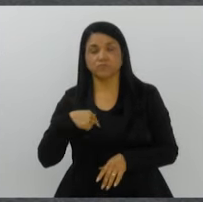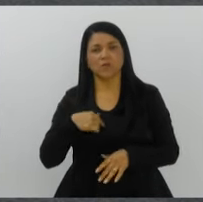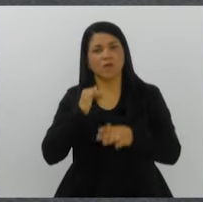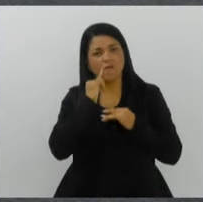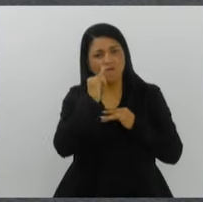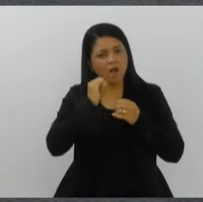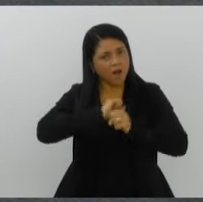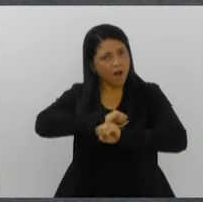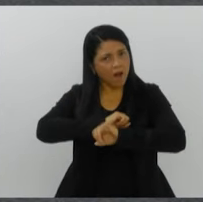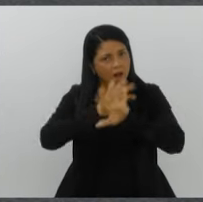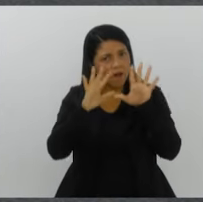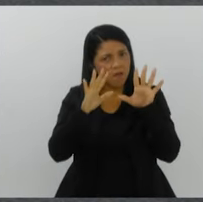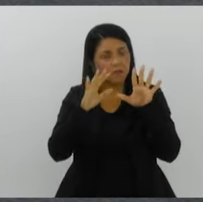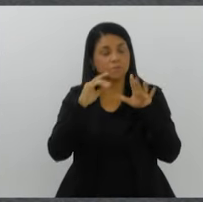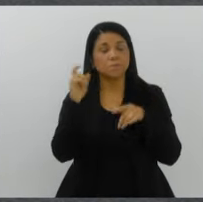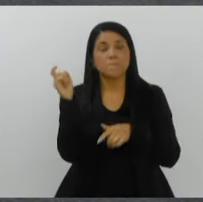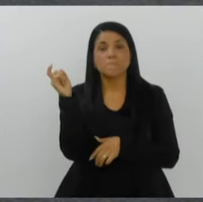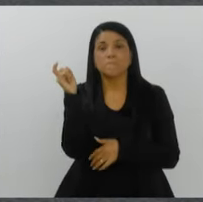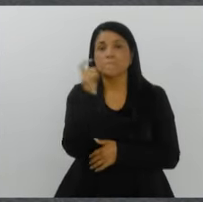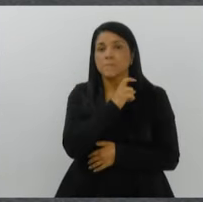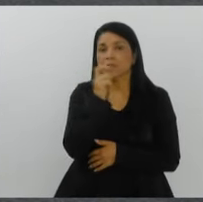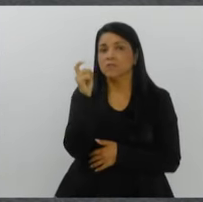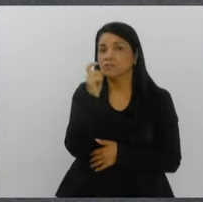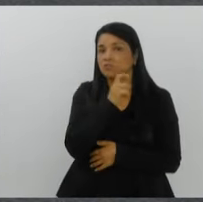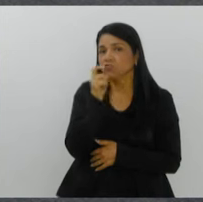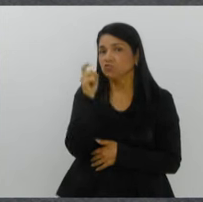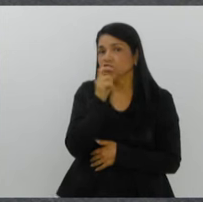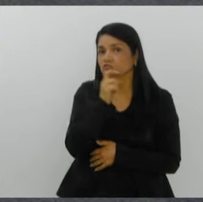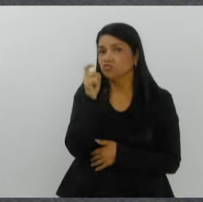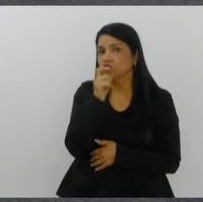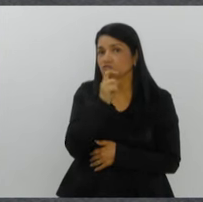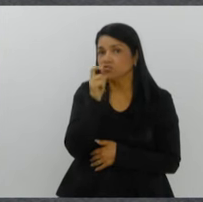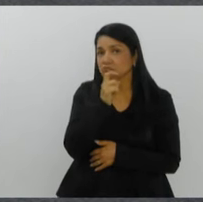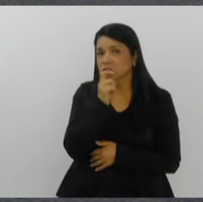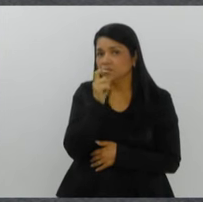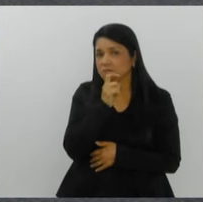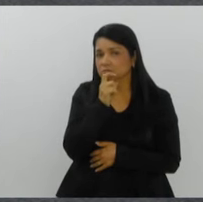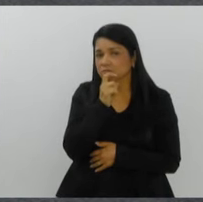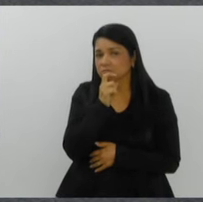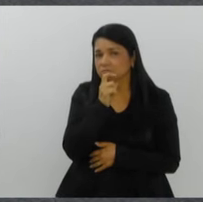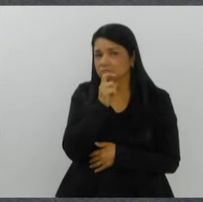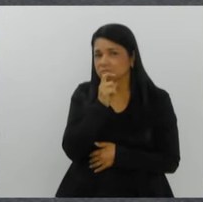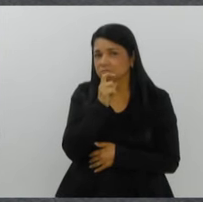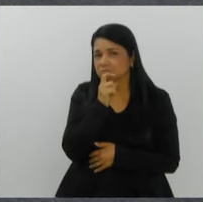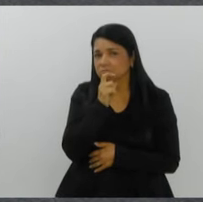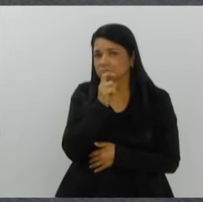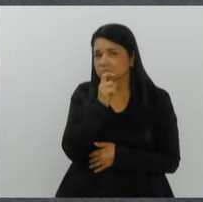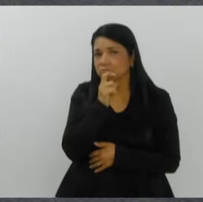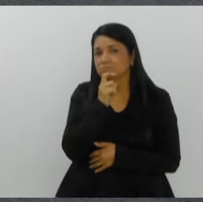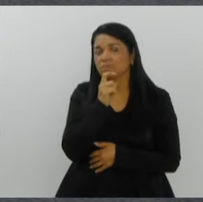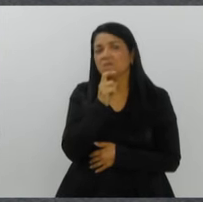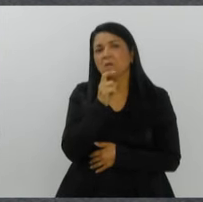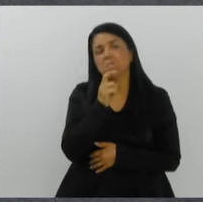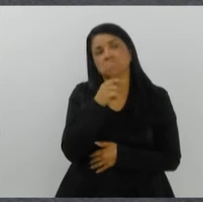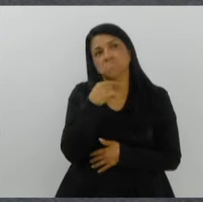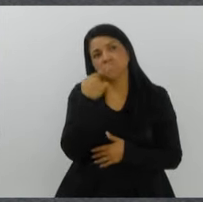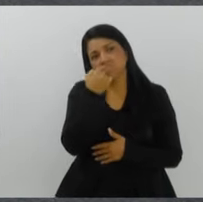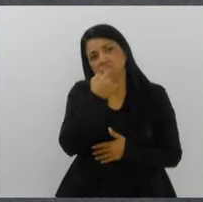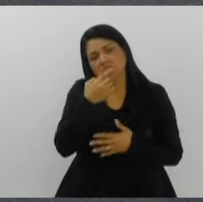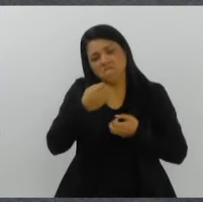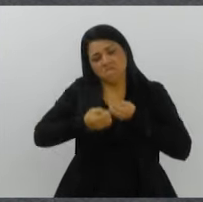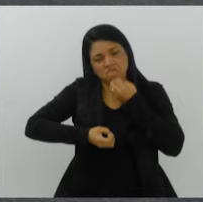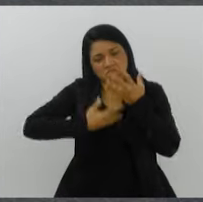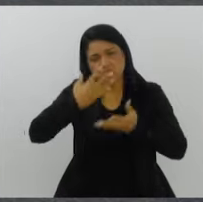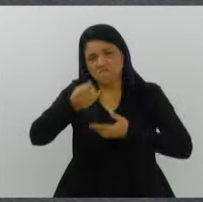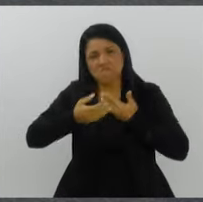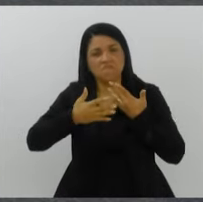de maneira clara que é mentira. Porque quem tem boca fala o que quer, quem tem ouvido fala o